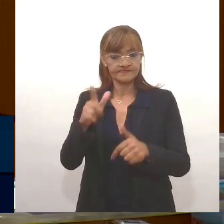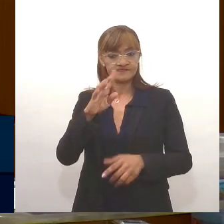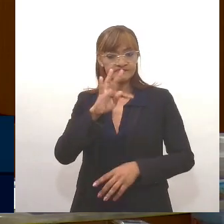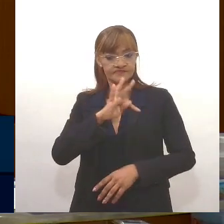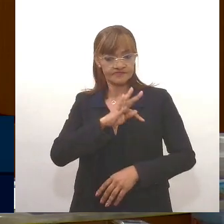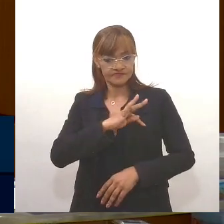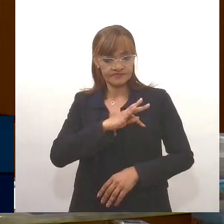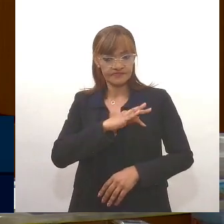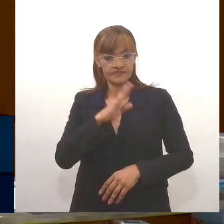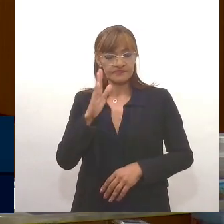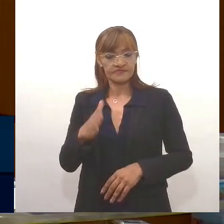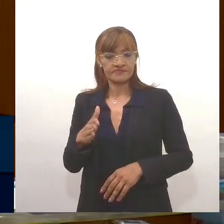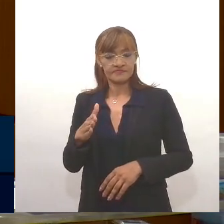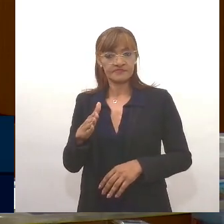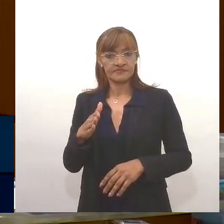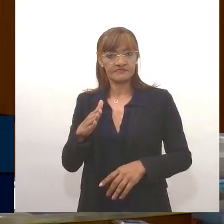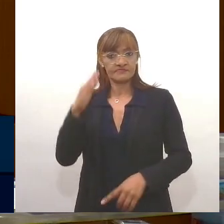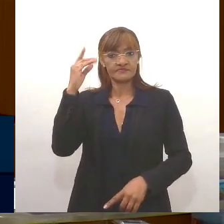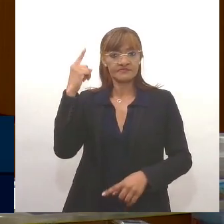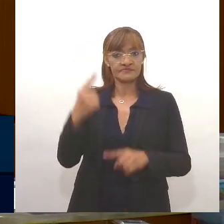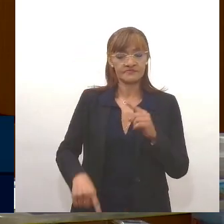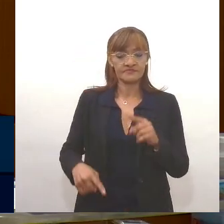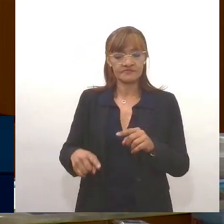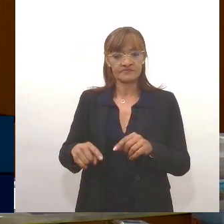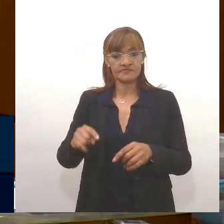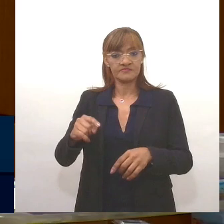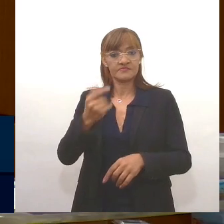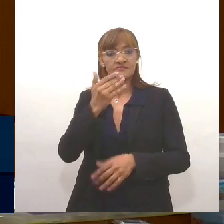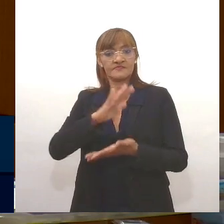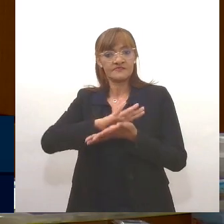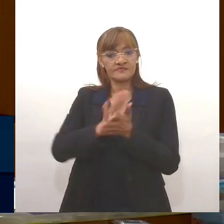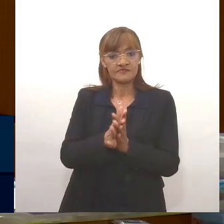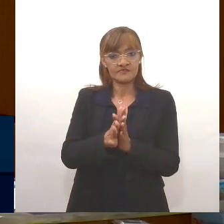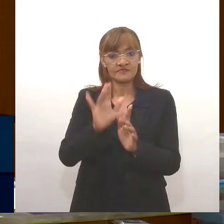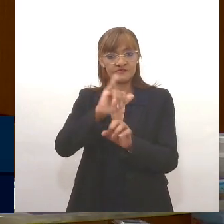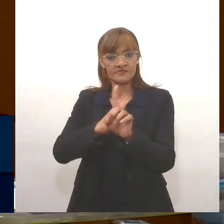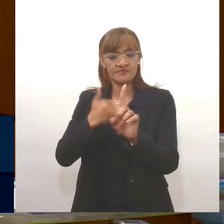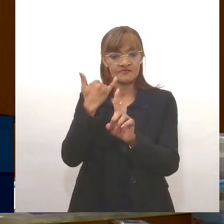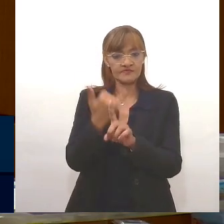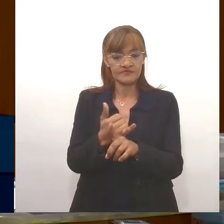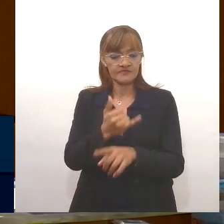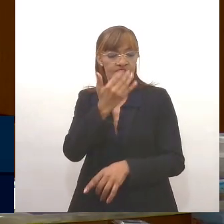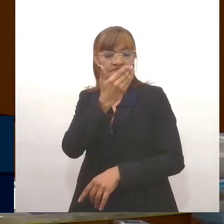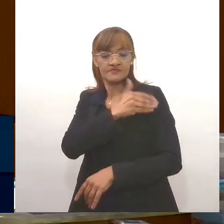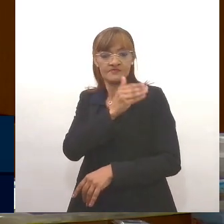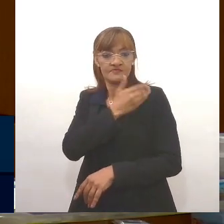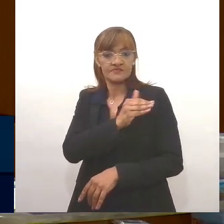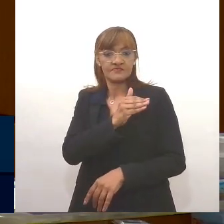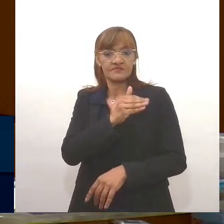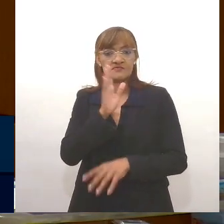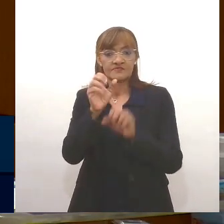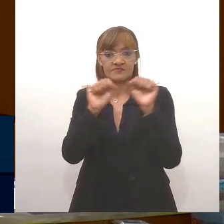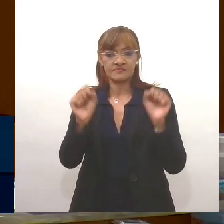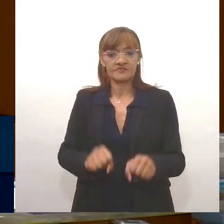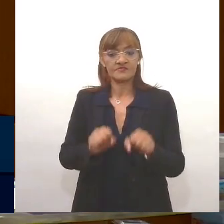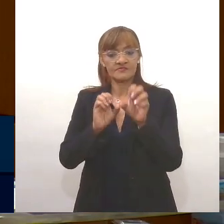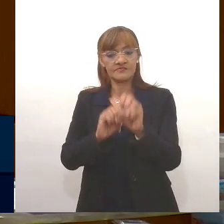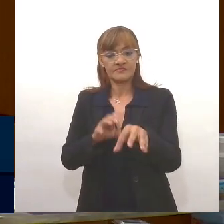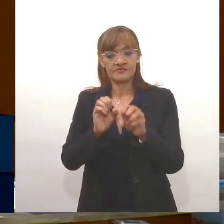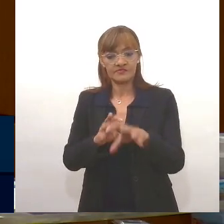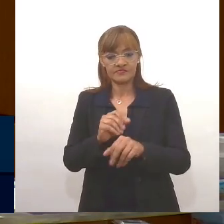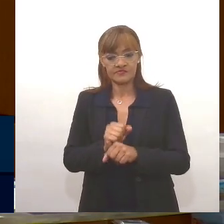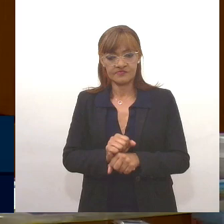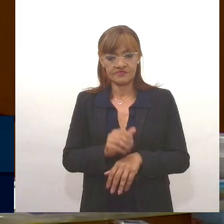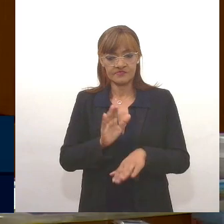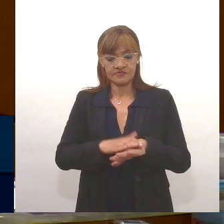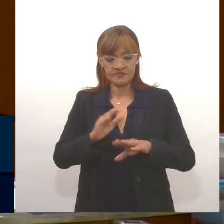bullying ao preconceito e a discriminação na educação instituo pelo Ministério da Educação